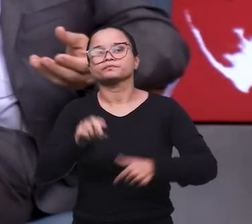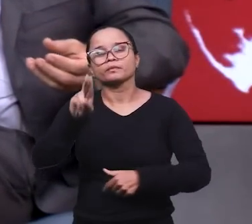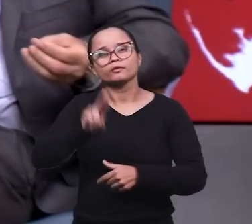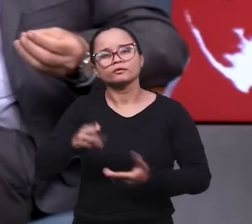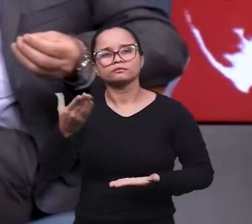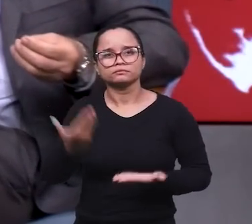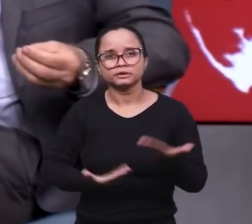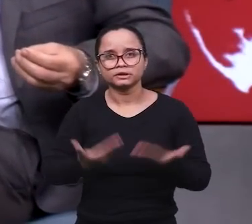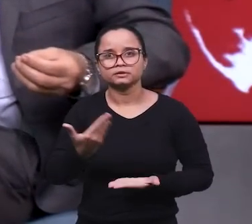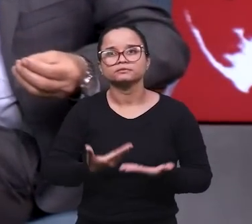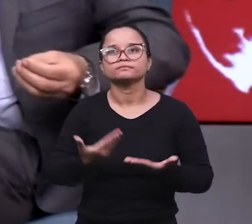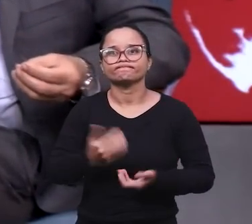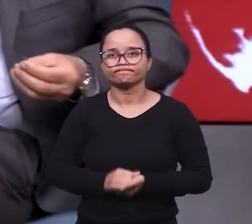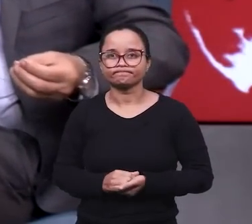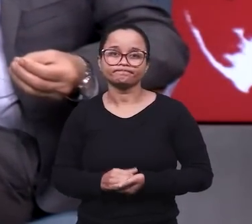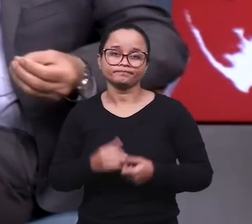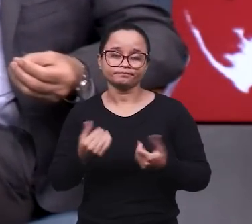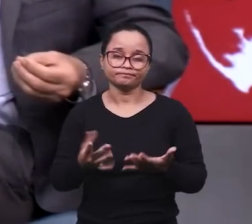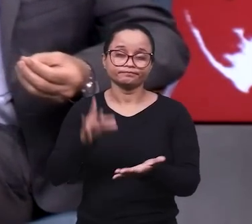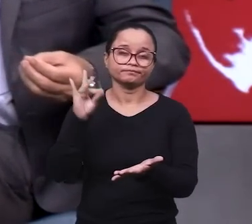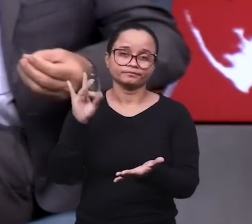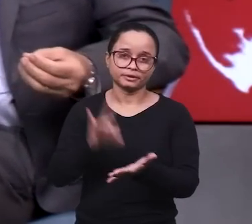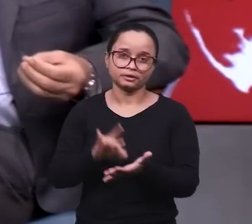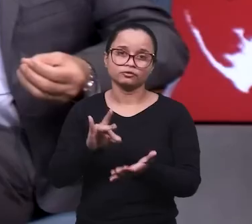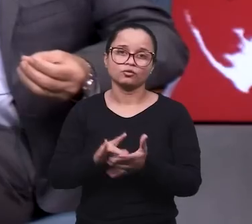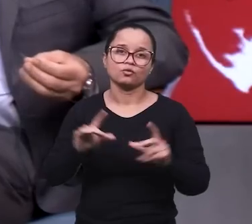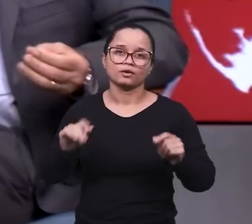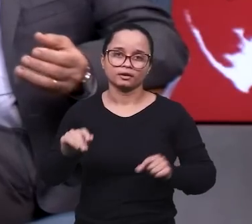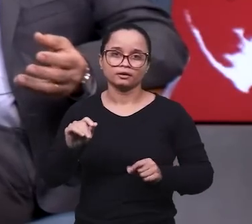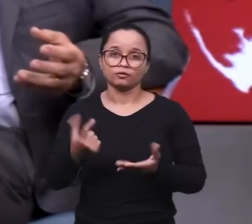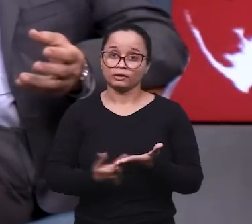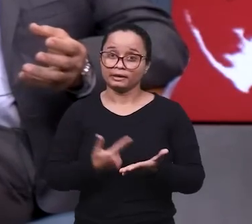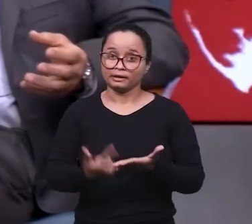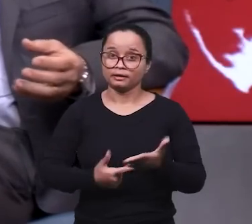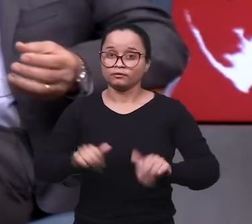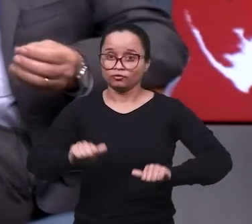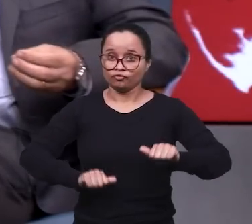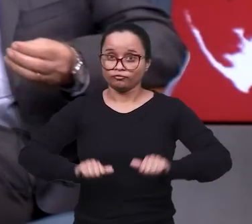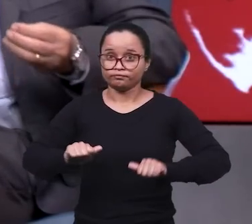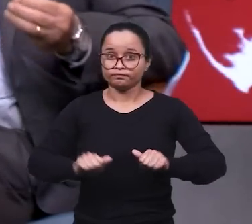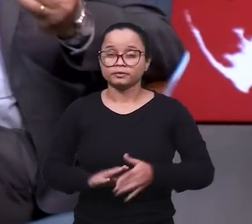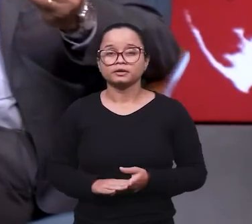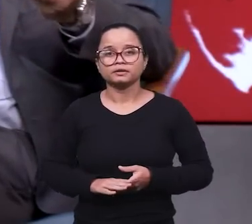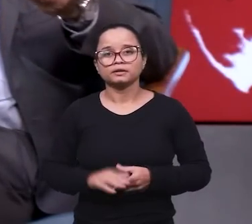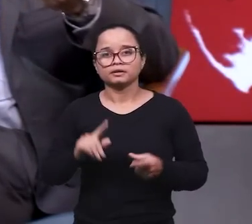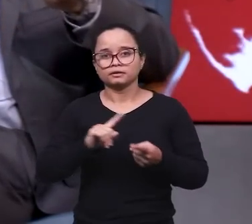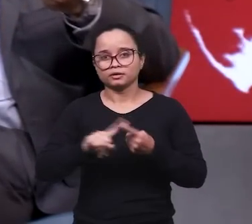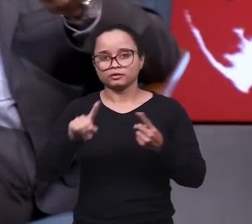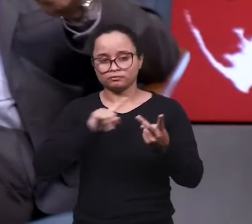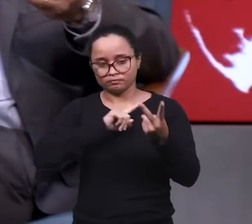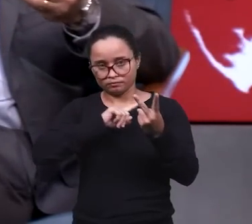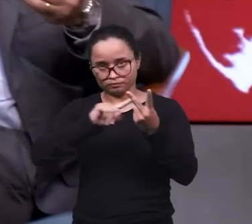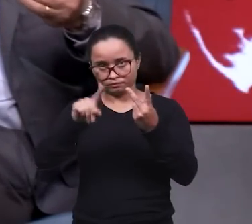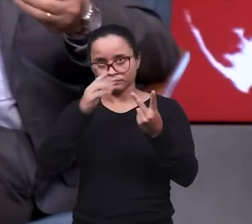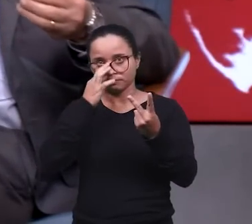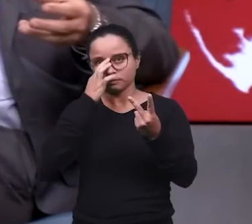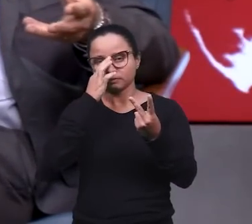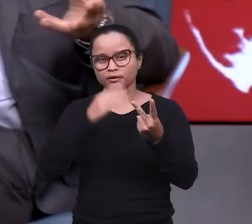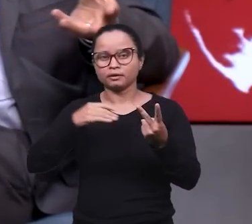usando os seus servos. É bem verdade que o livro de Atos tem duas figuras que são